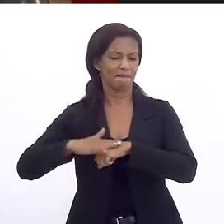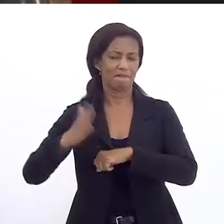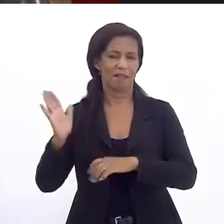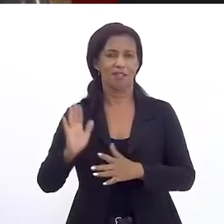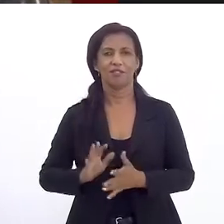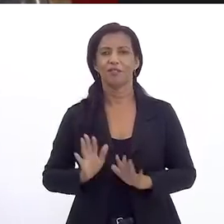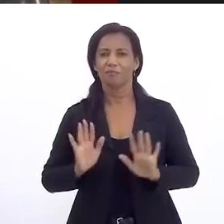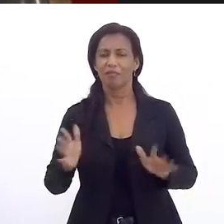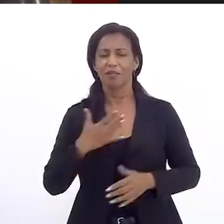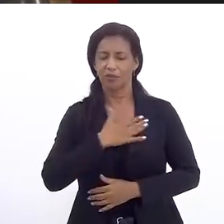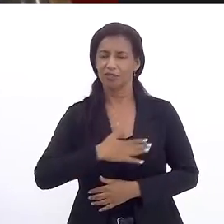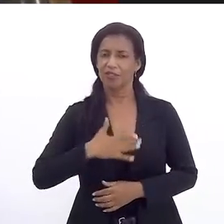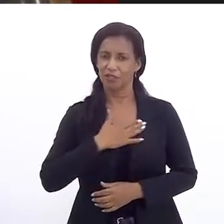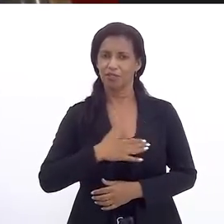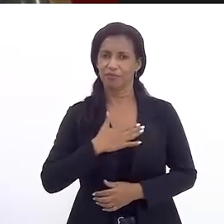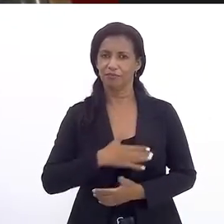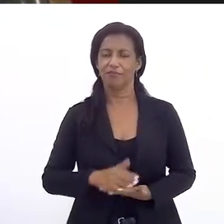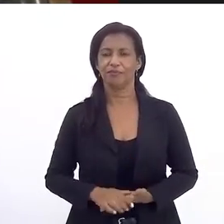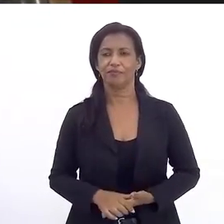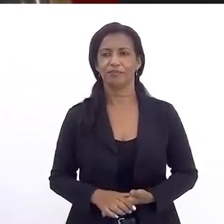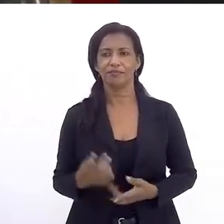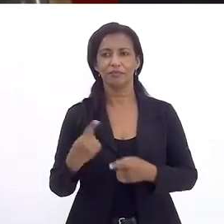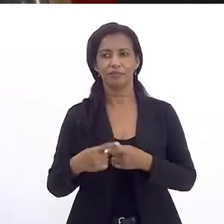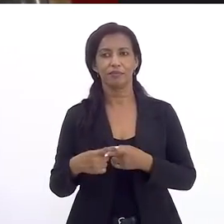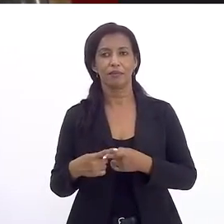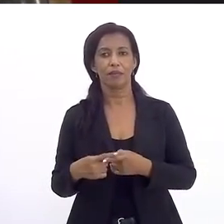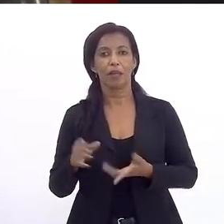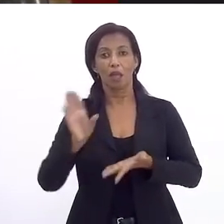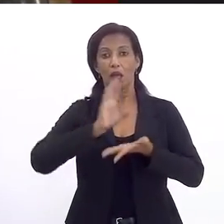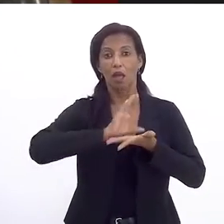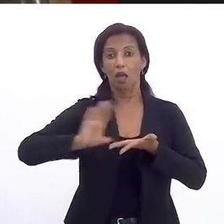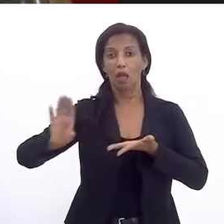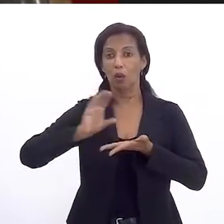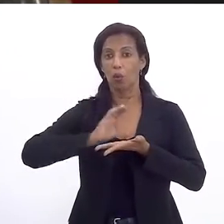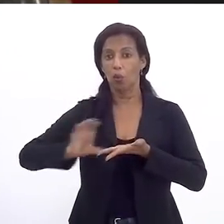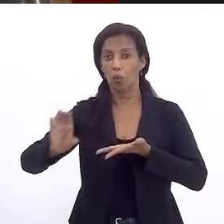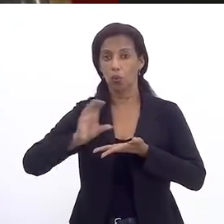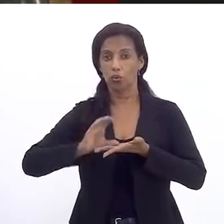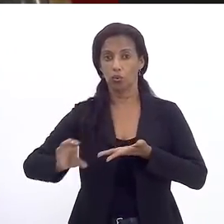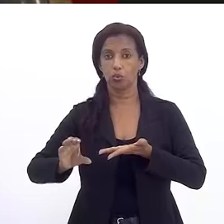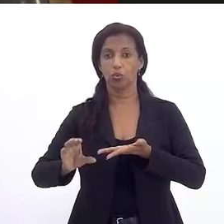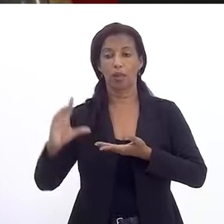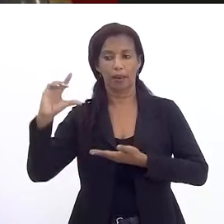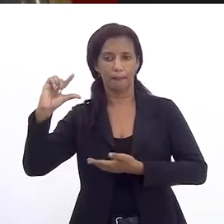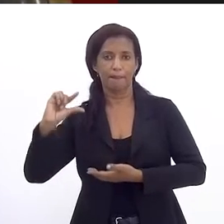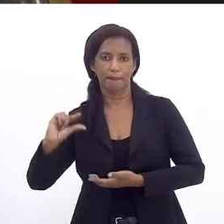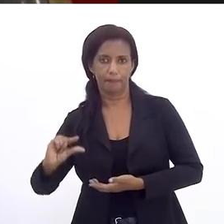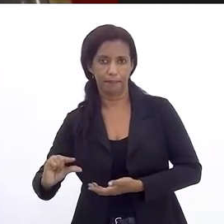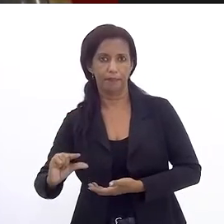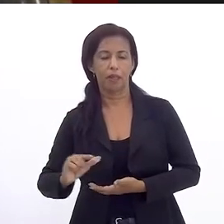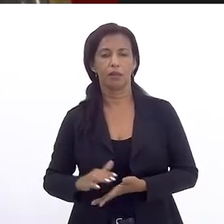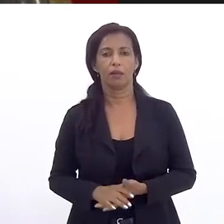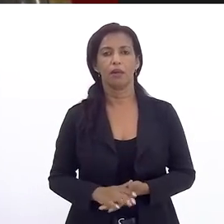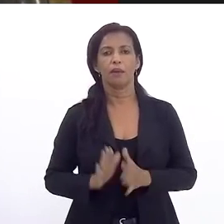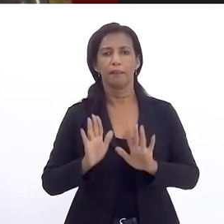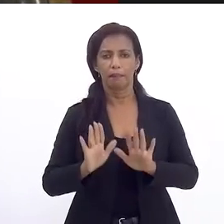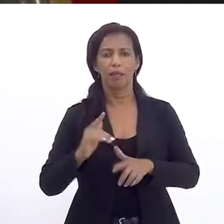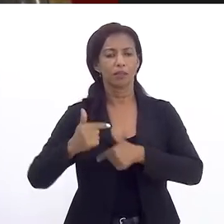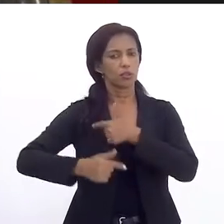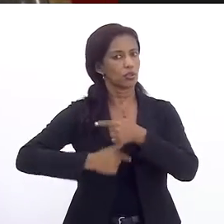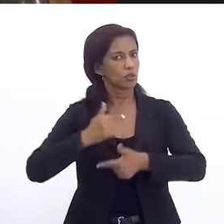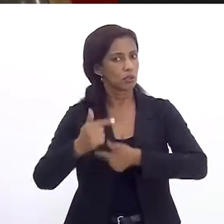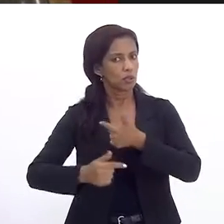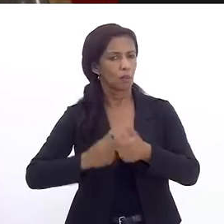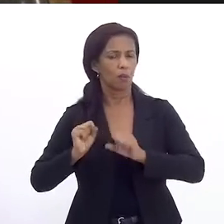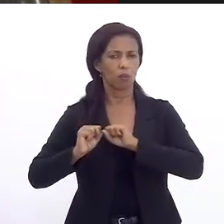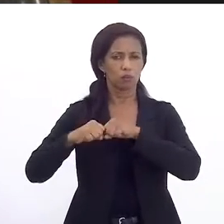minha época, porque com certeza a gente poderia ter feito muito mais, mas eu assim, estou muito satisfeita porque o